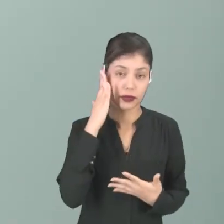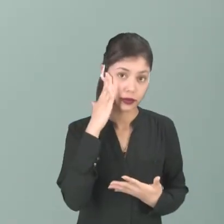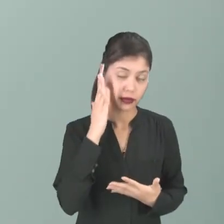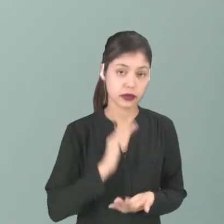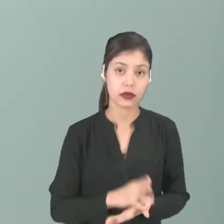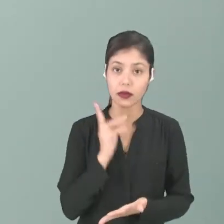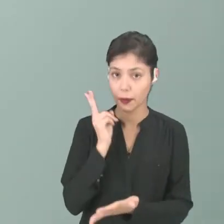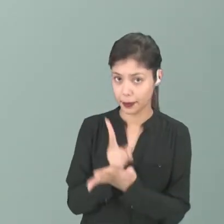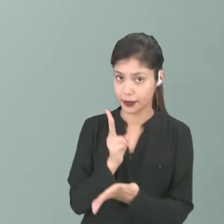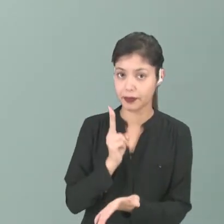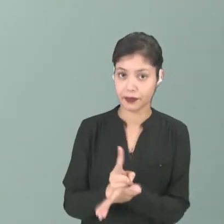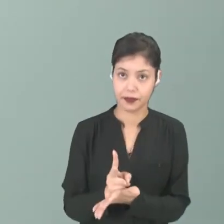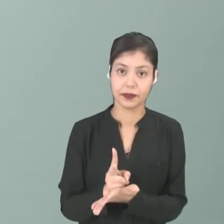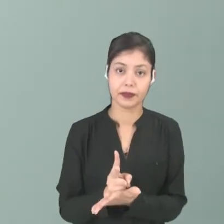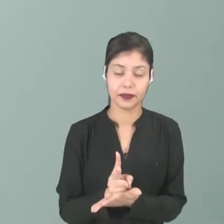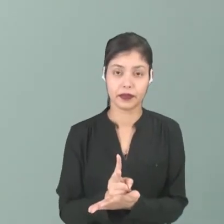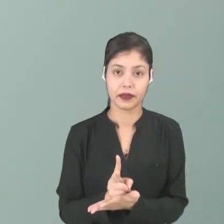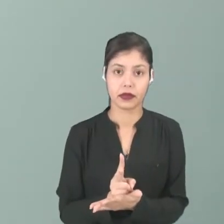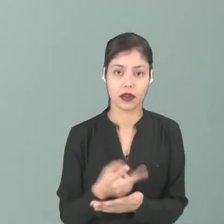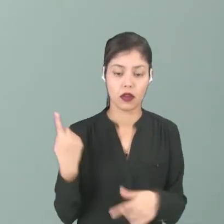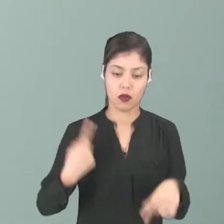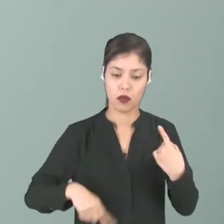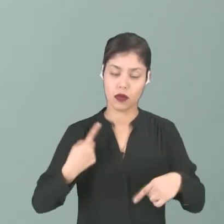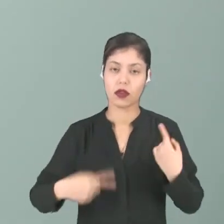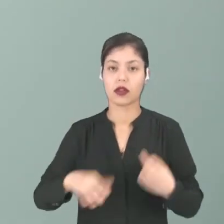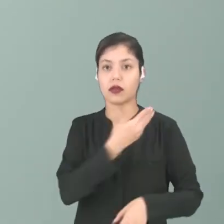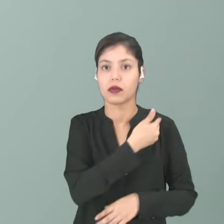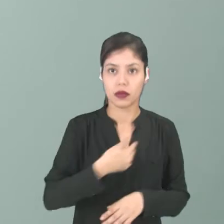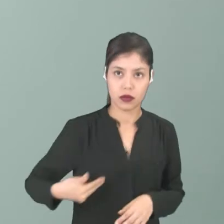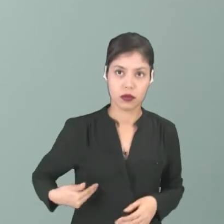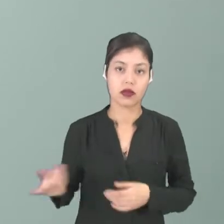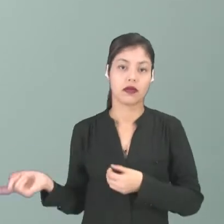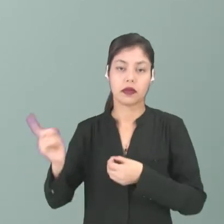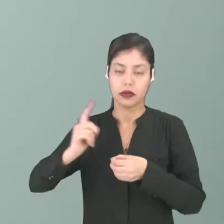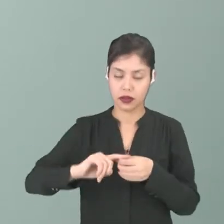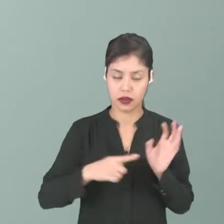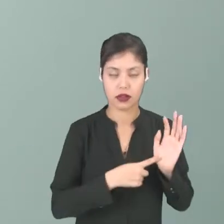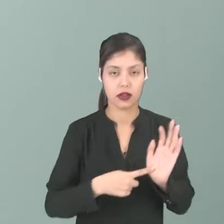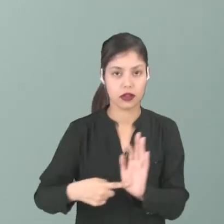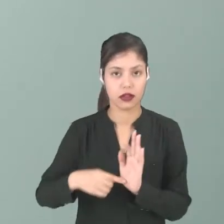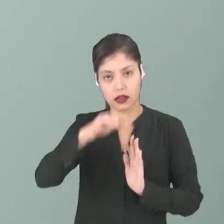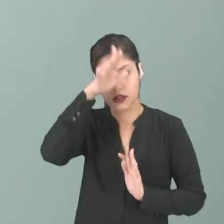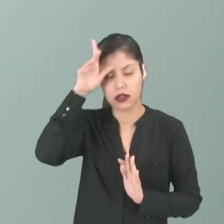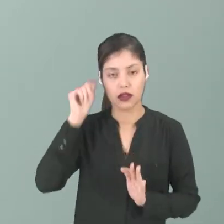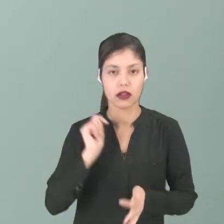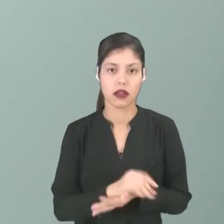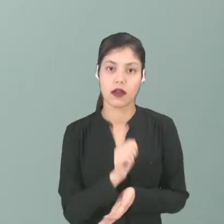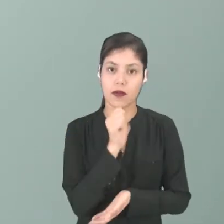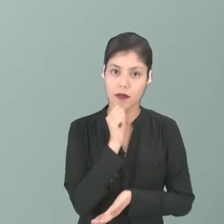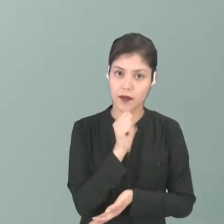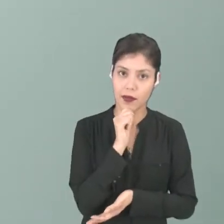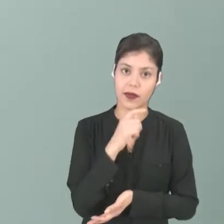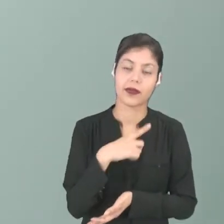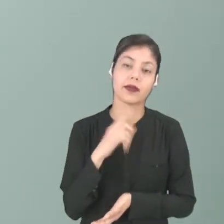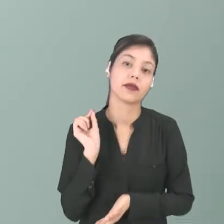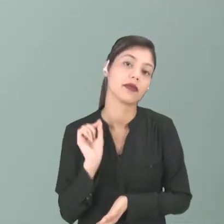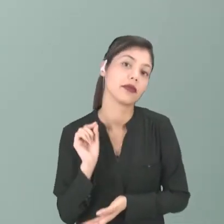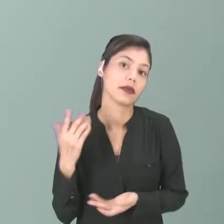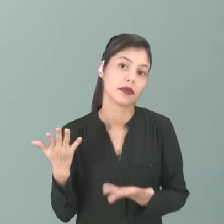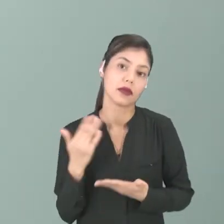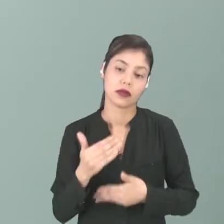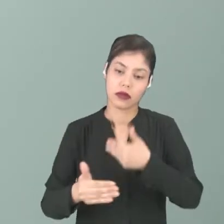Que mesmo com as políticas públicas voltadas para a Amazônia, a gente entende que